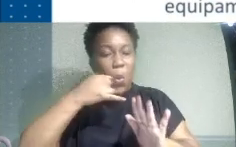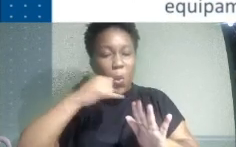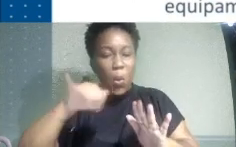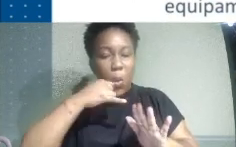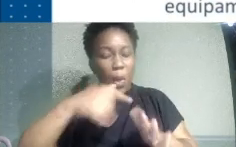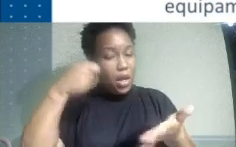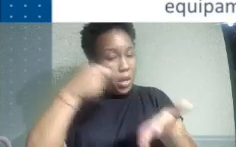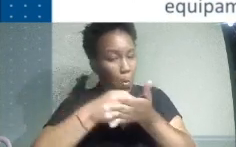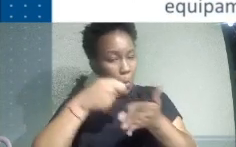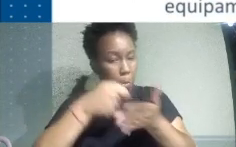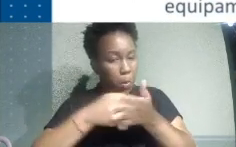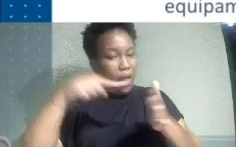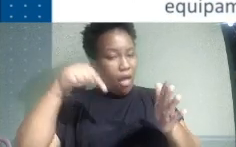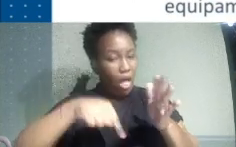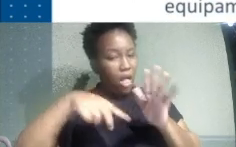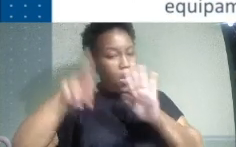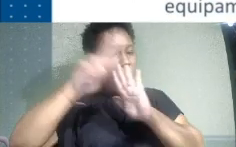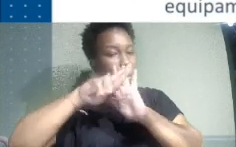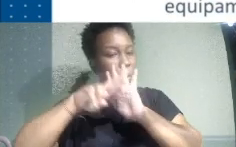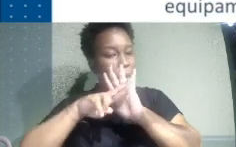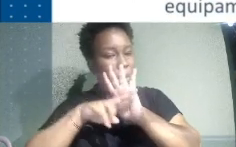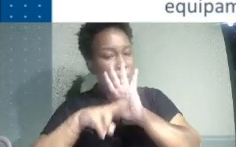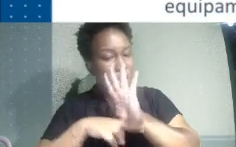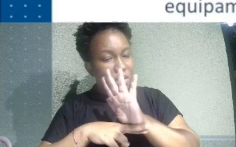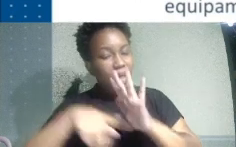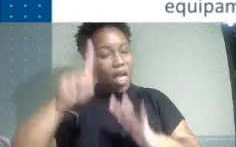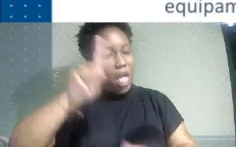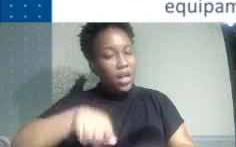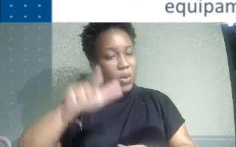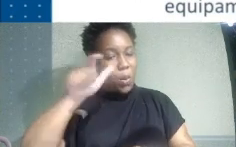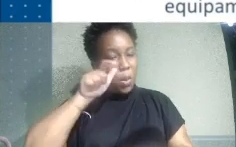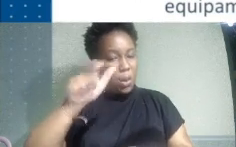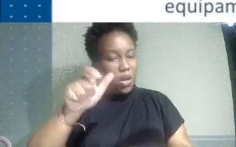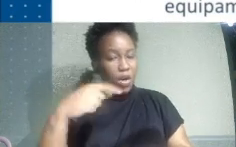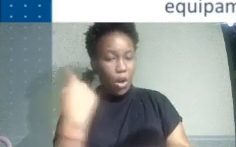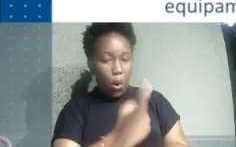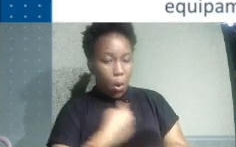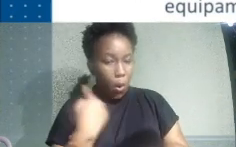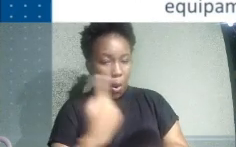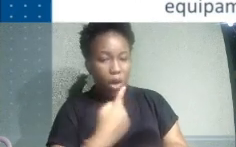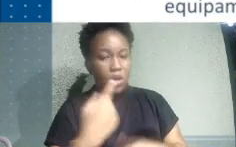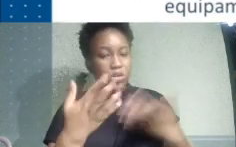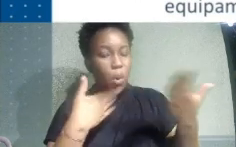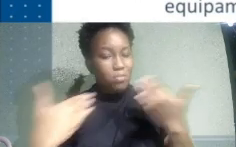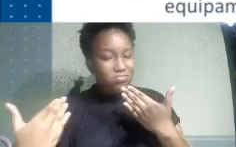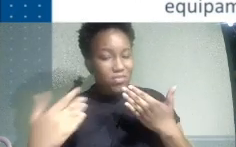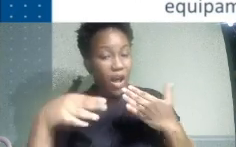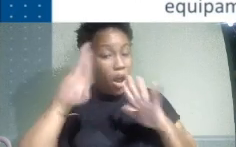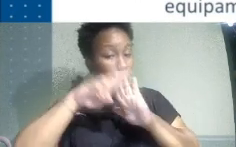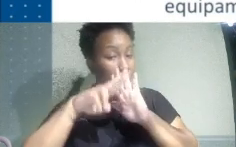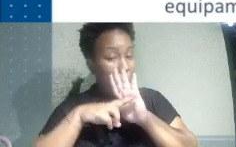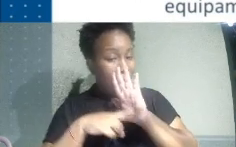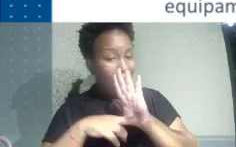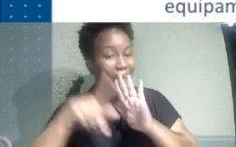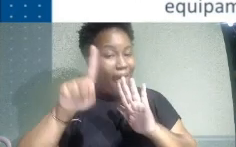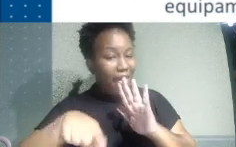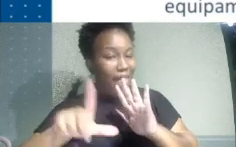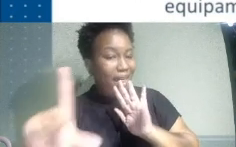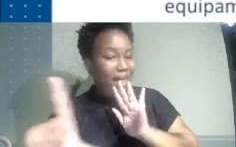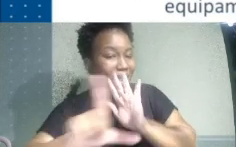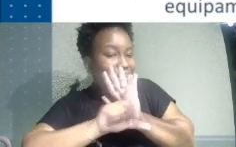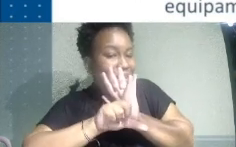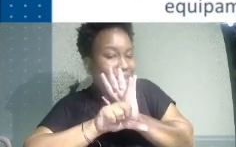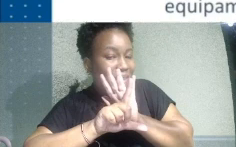pela norma. E aí aqui entra num ponto bem interessante da gente conversar. A norma é uma lei? Não. A